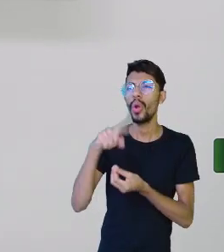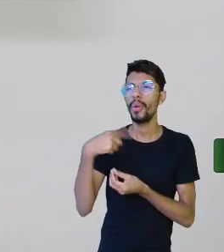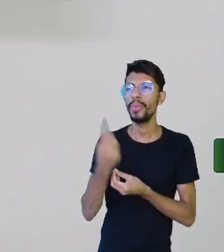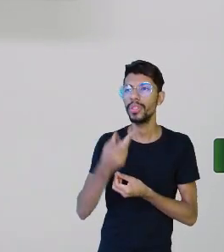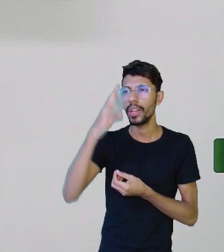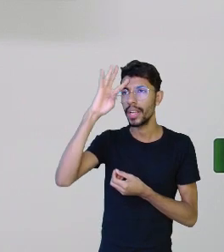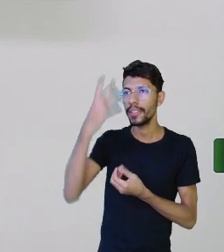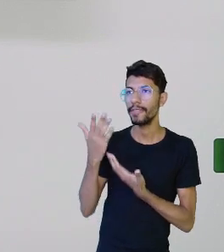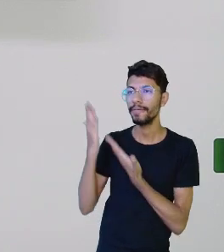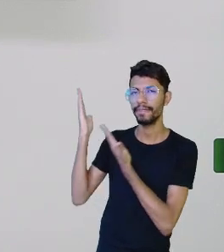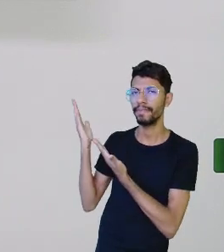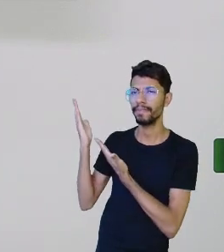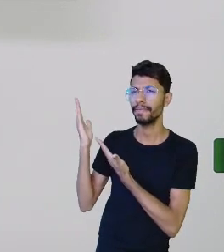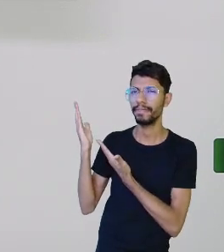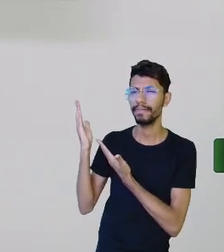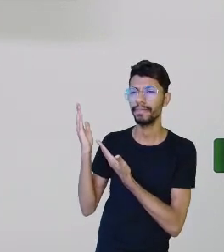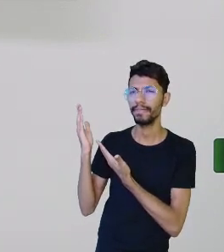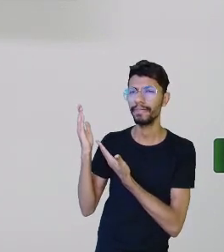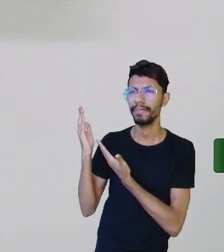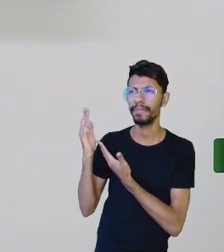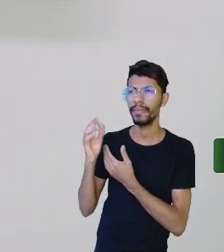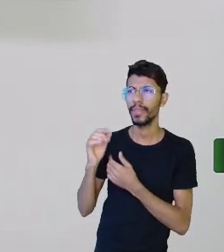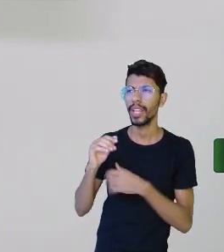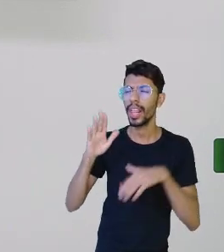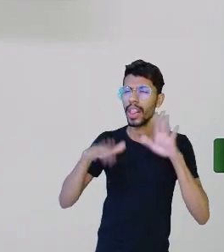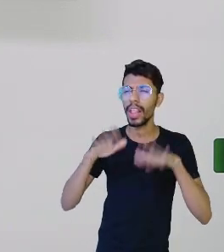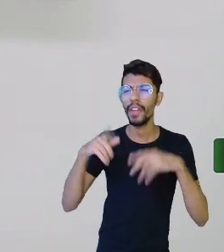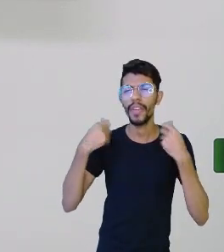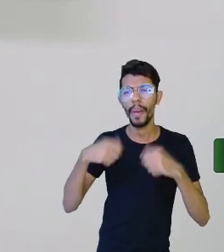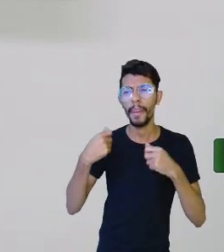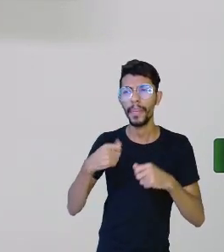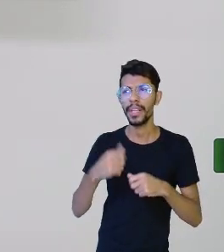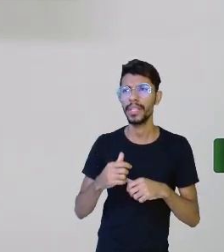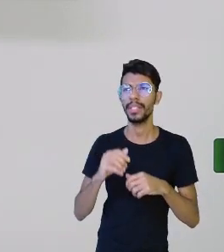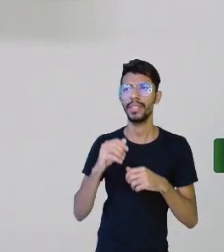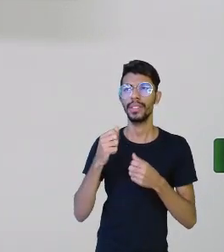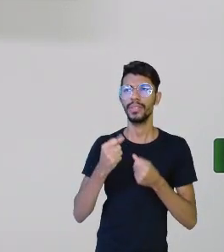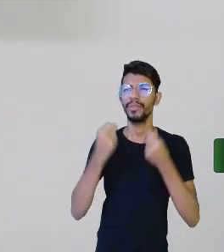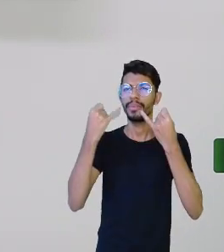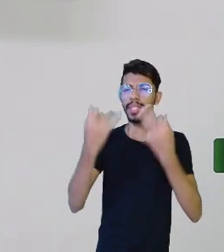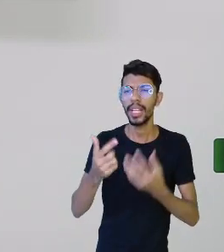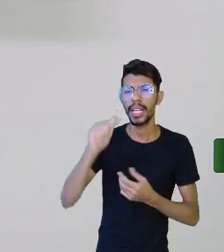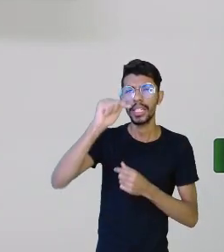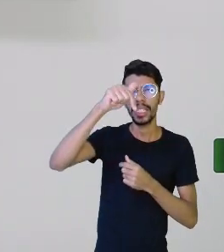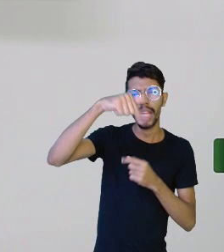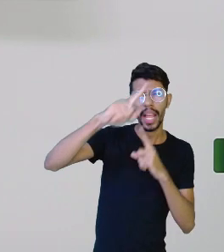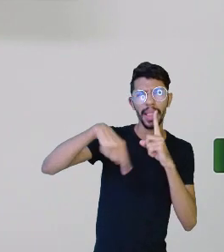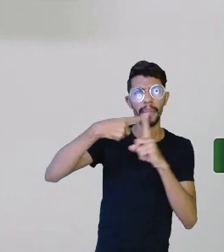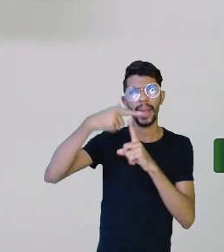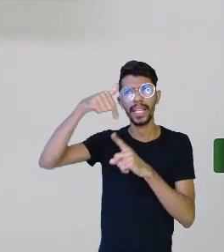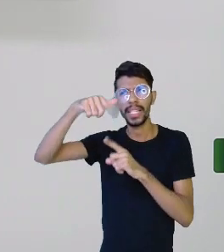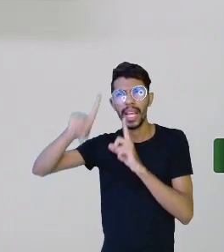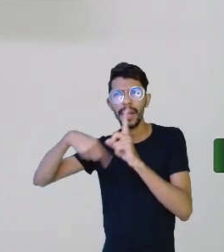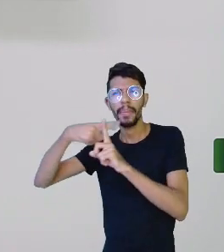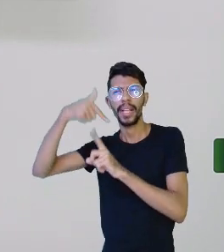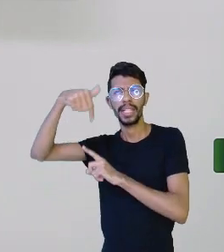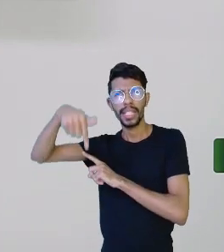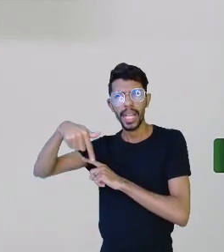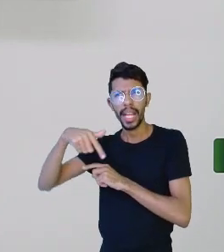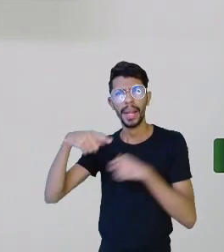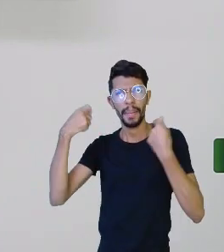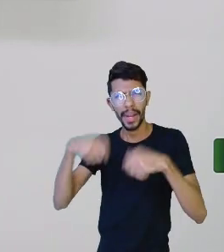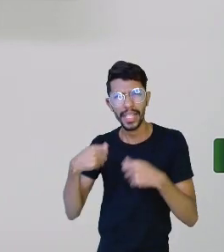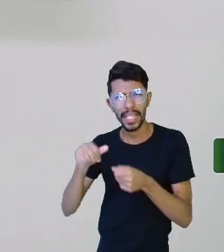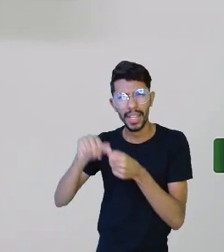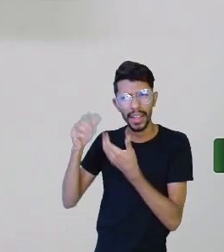essa? Será que eu preciso contar 7 mais 7 mais 7? É necessário fazer